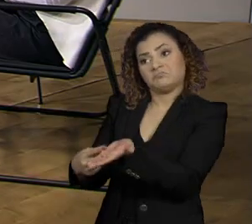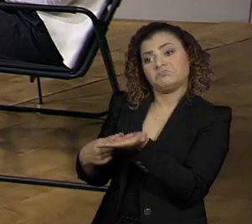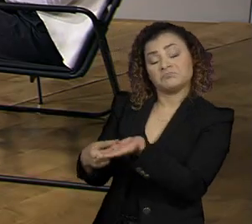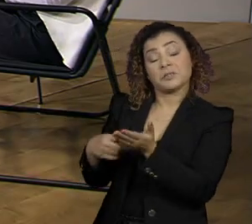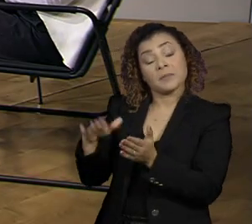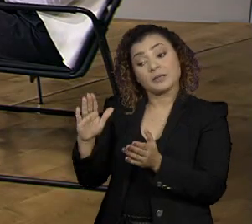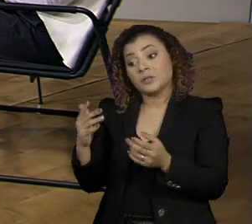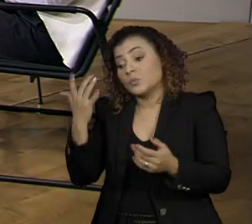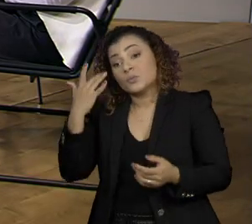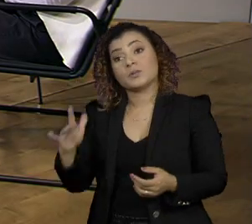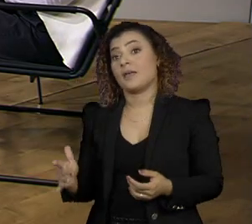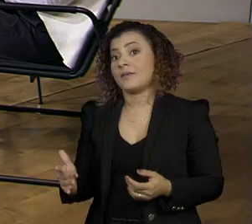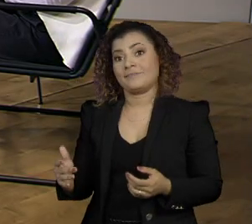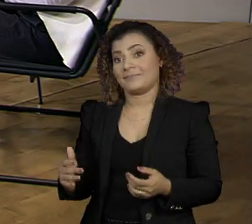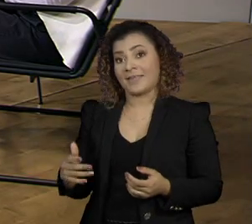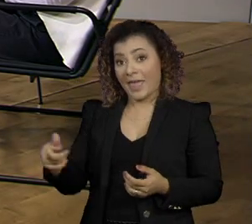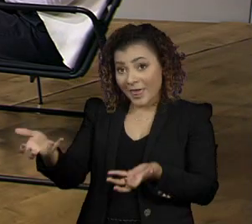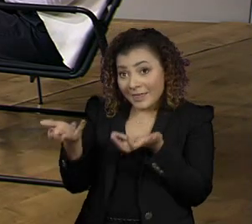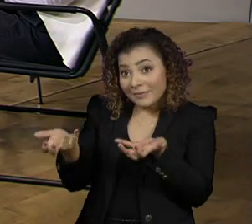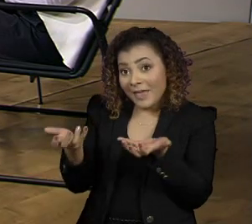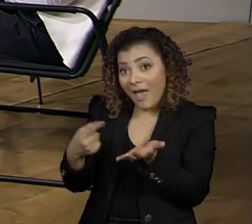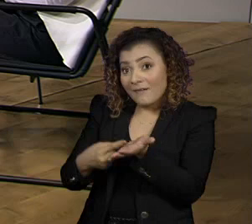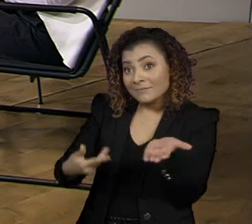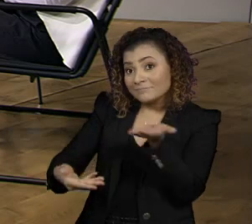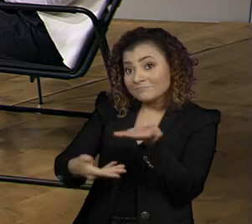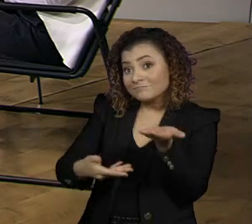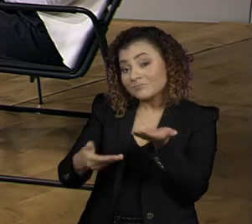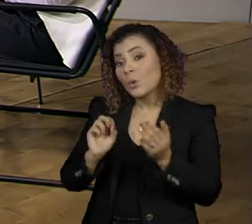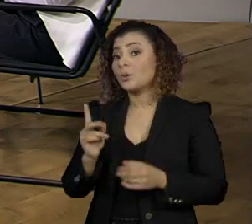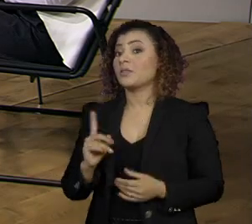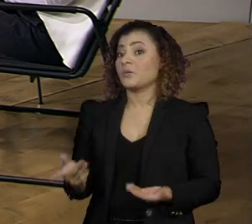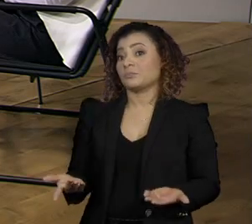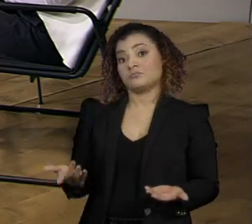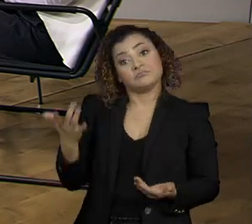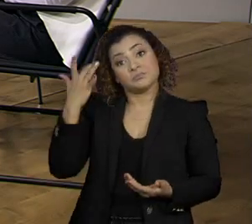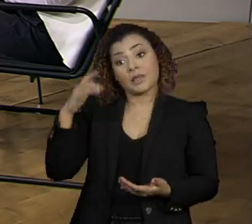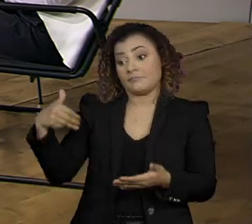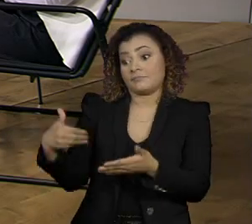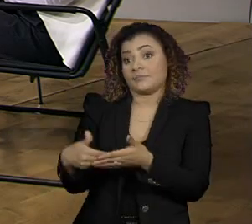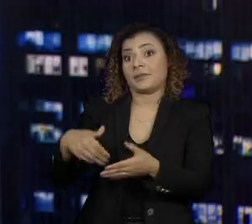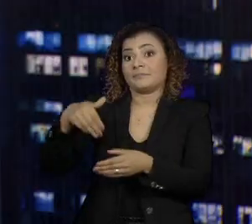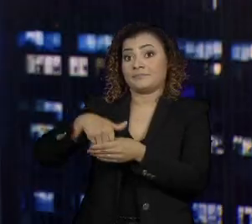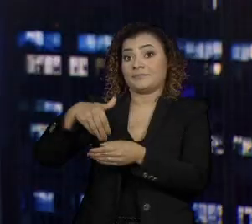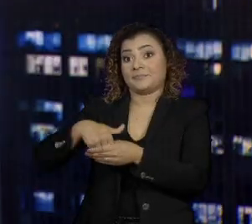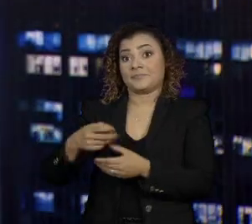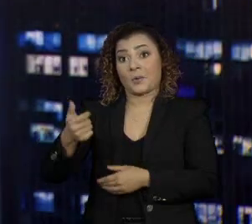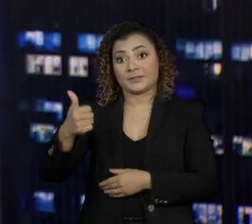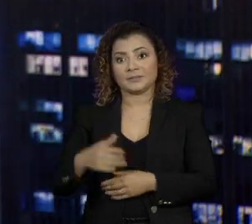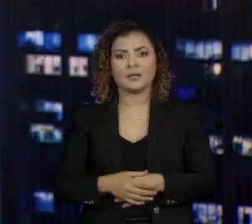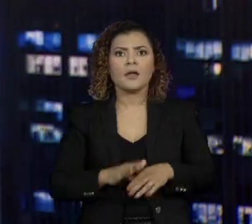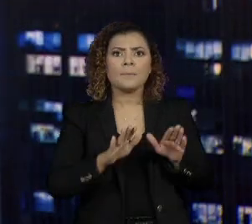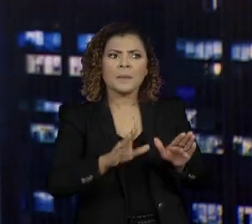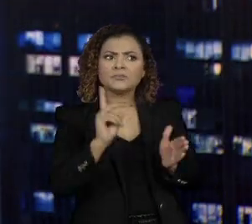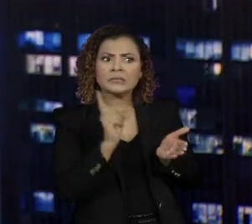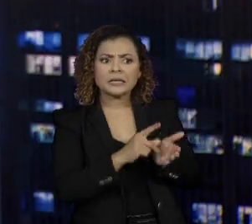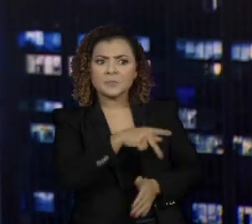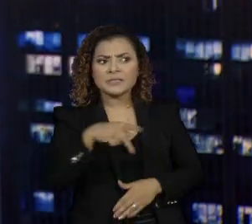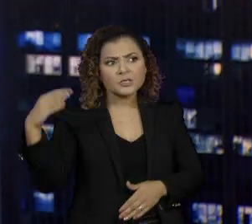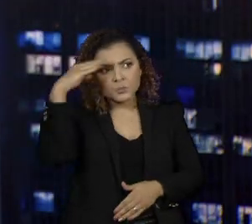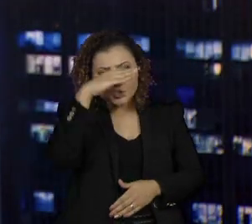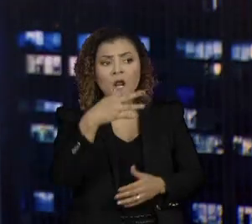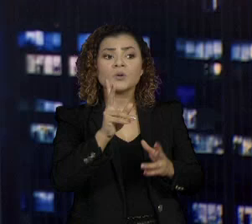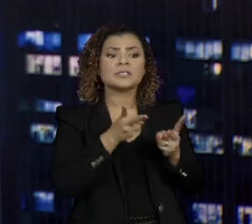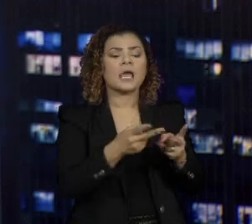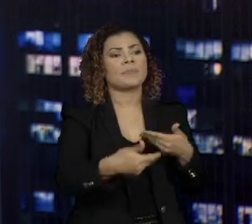eu também não sei qual é a disponibilidade dele de fazer isso às vésperas da eleição. E, enquanto isso, ele insiste aí em defender